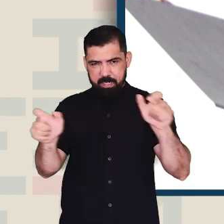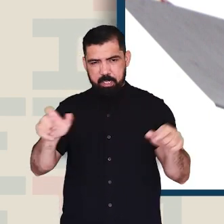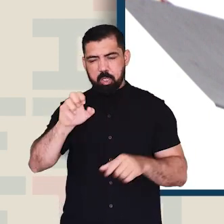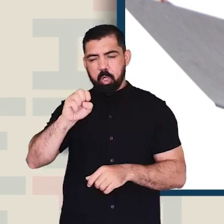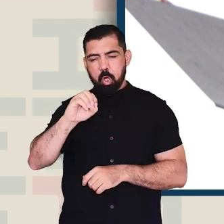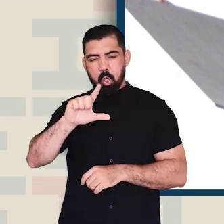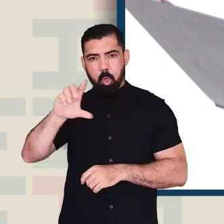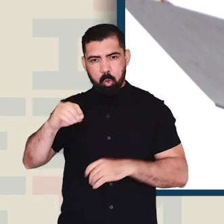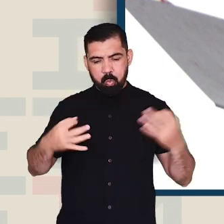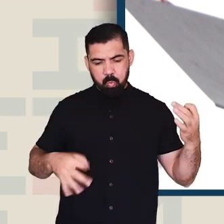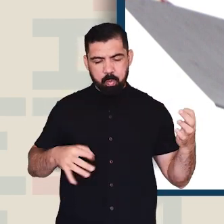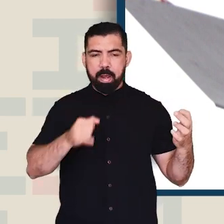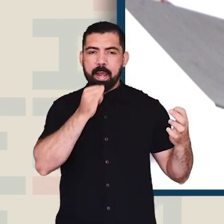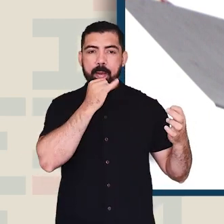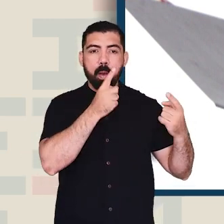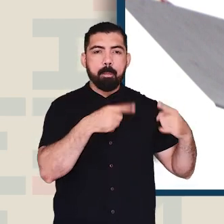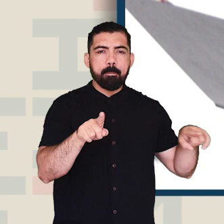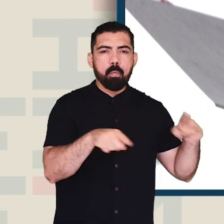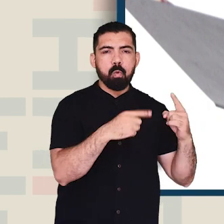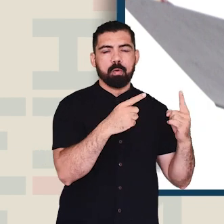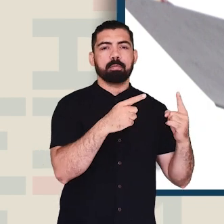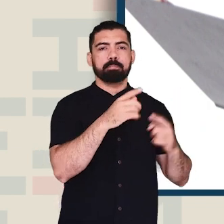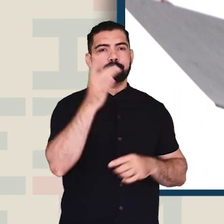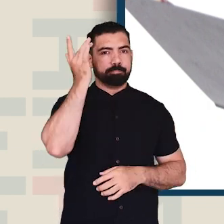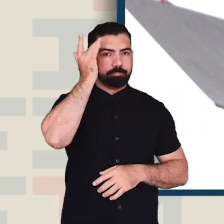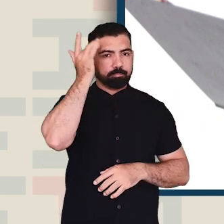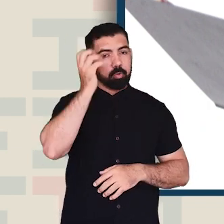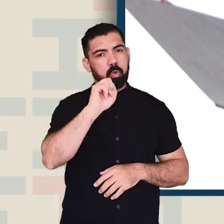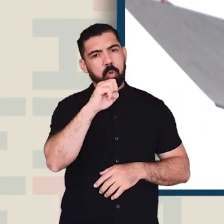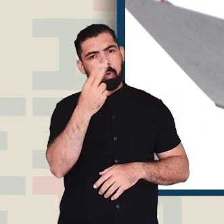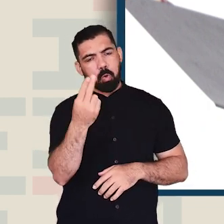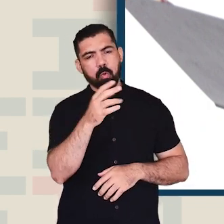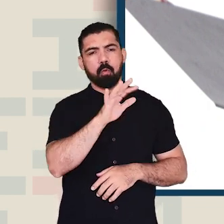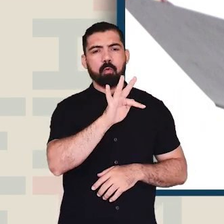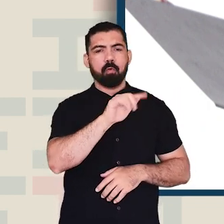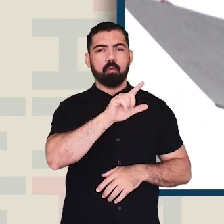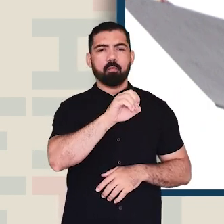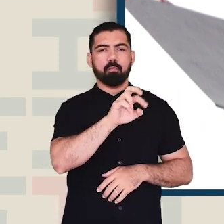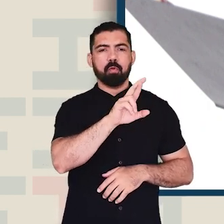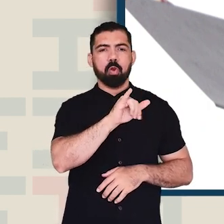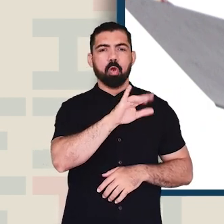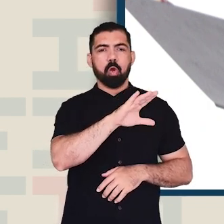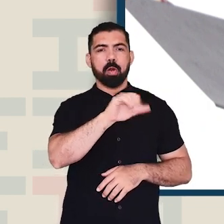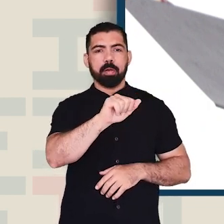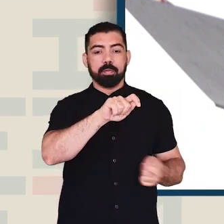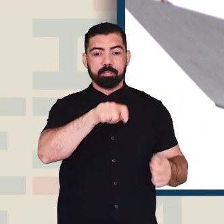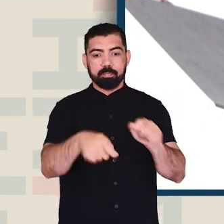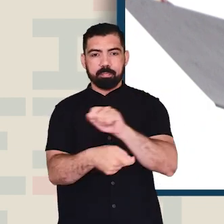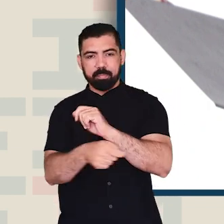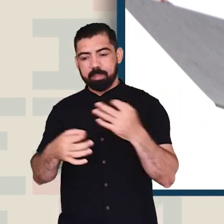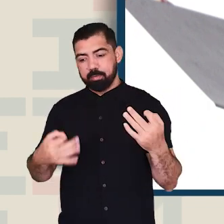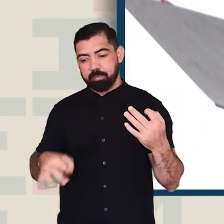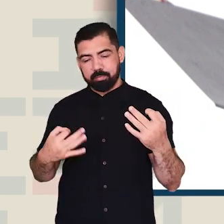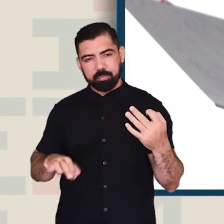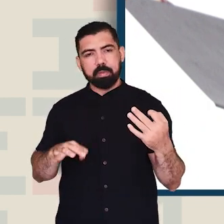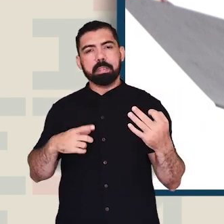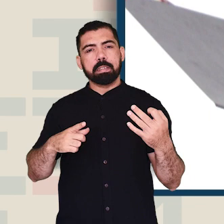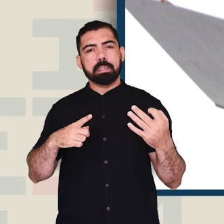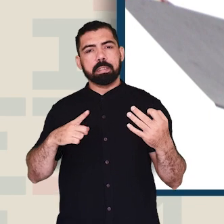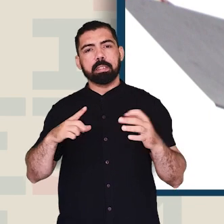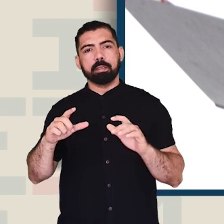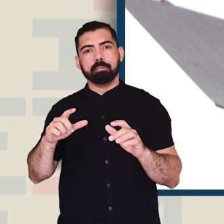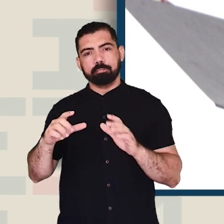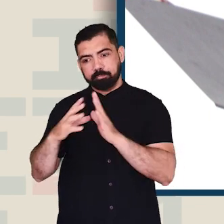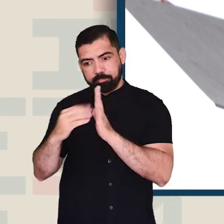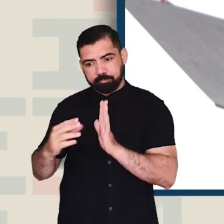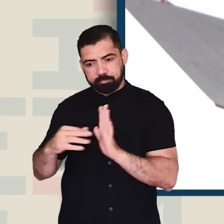pegava uma música erudita ou então uma música folclórica e fazia um tema instrumental, né? Com um arranjo para guitarra.